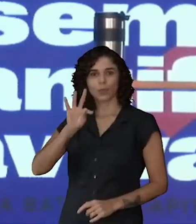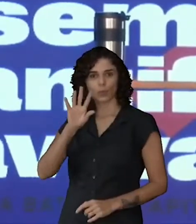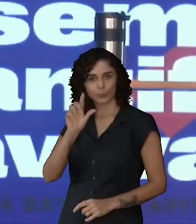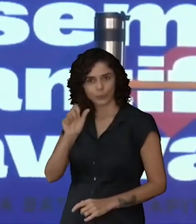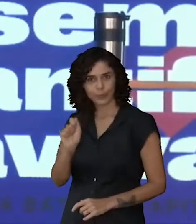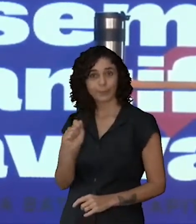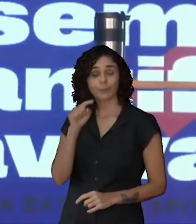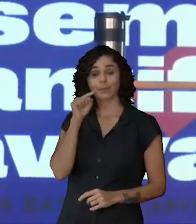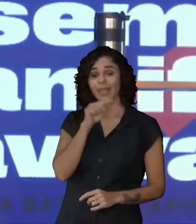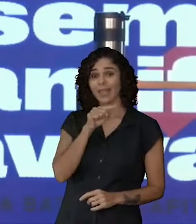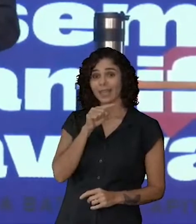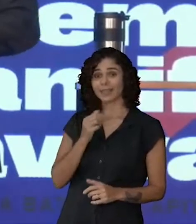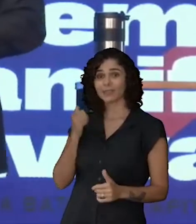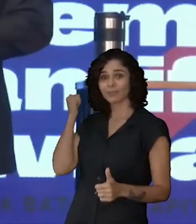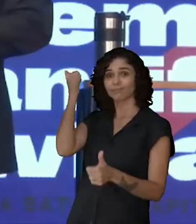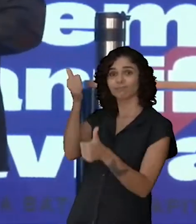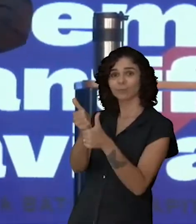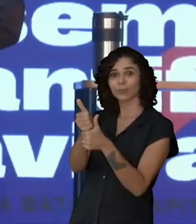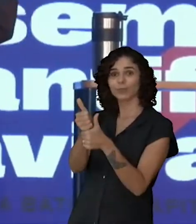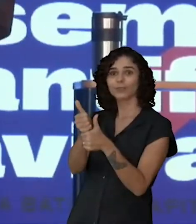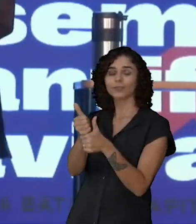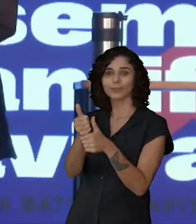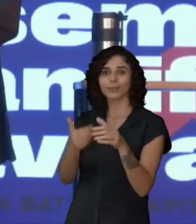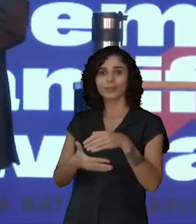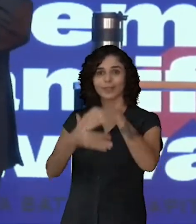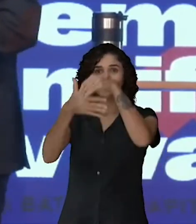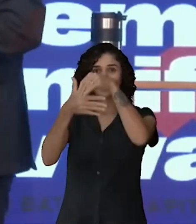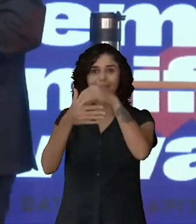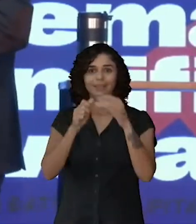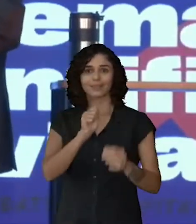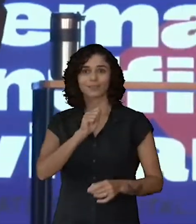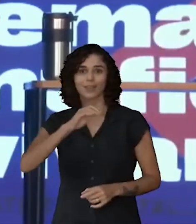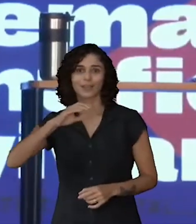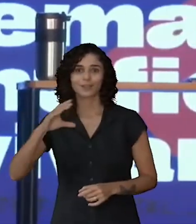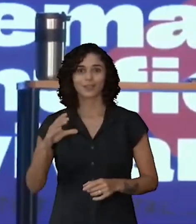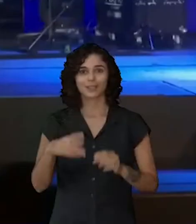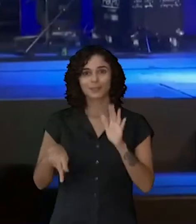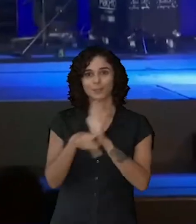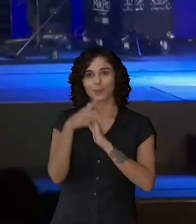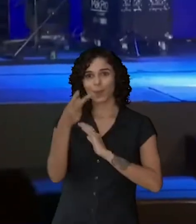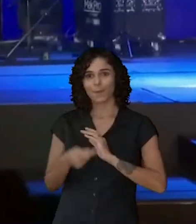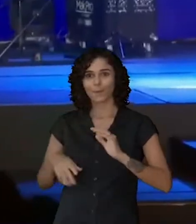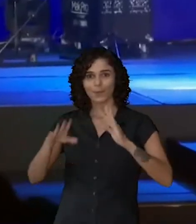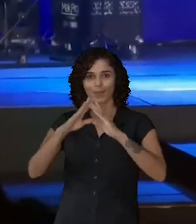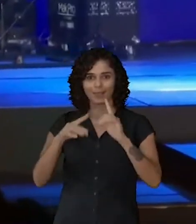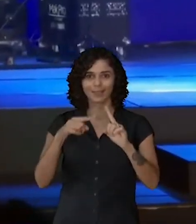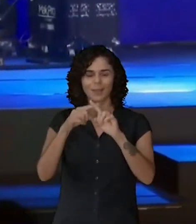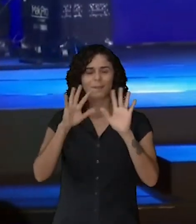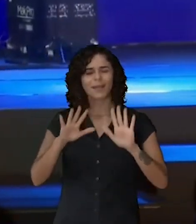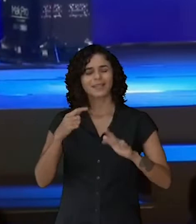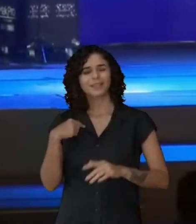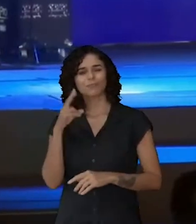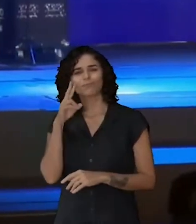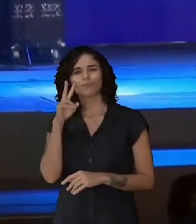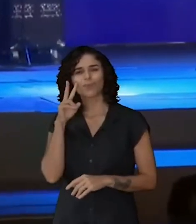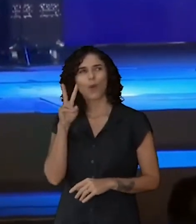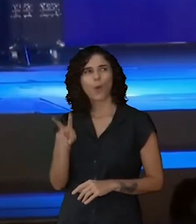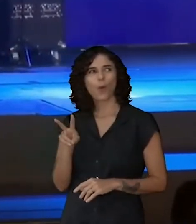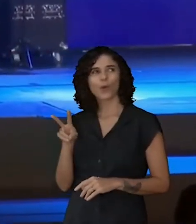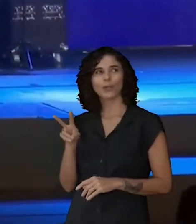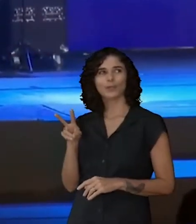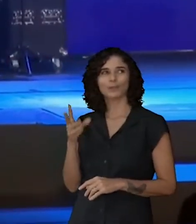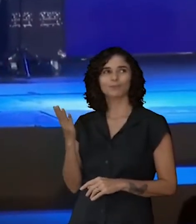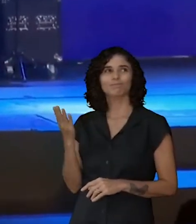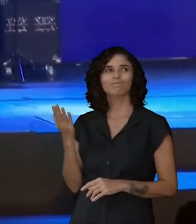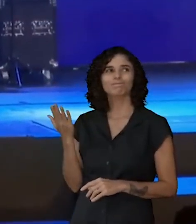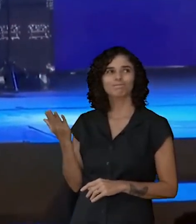eles assumiram a liderança dos adolescentes da nossa igreja. Mas quando eu olho para eles, o Mateus foi buscar